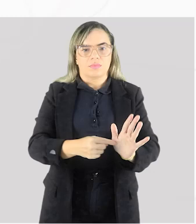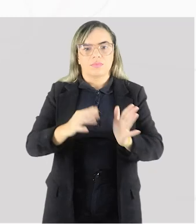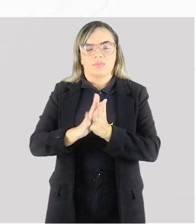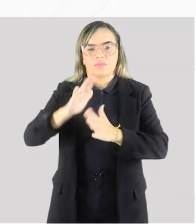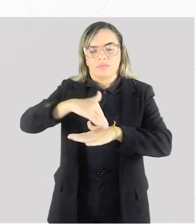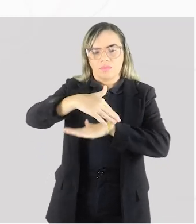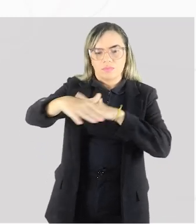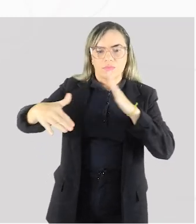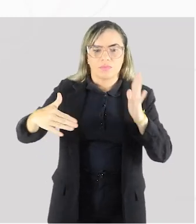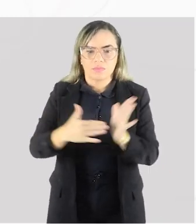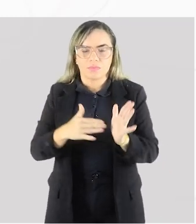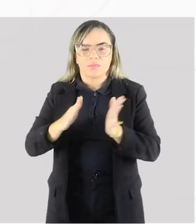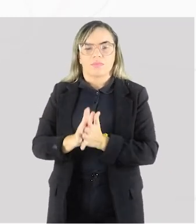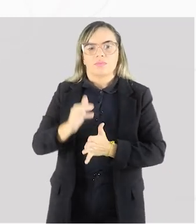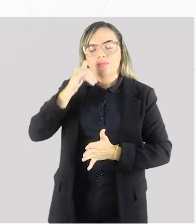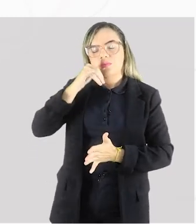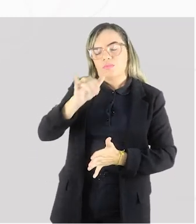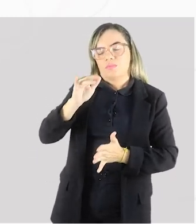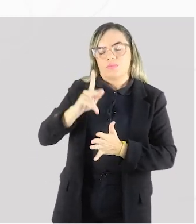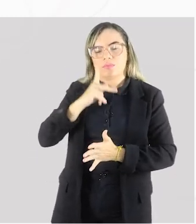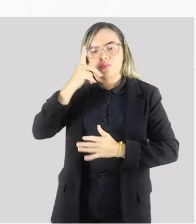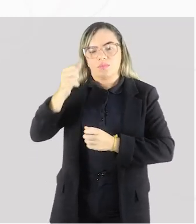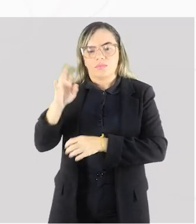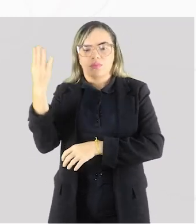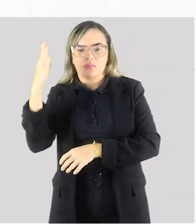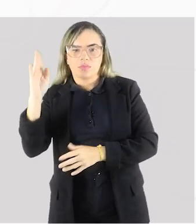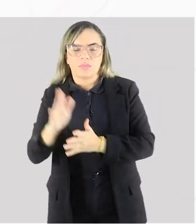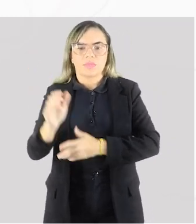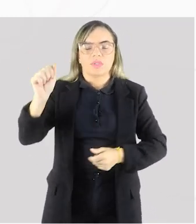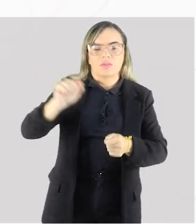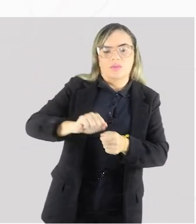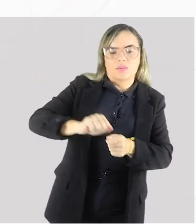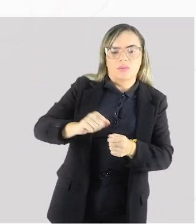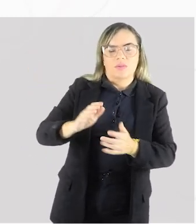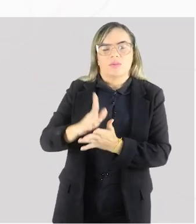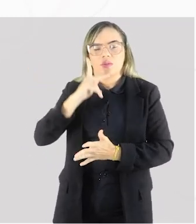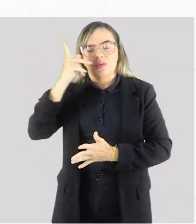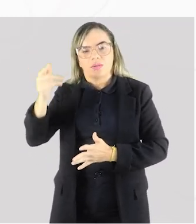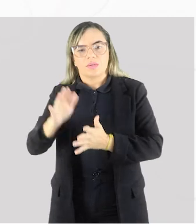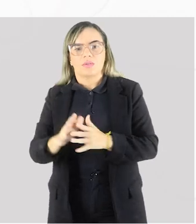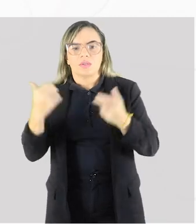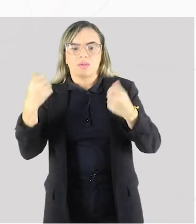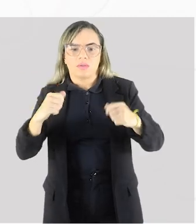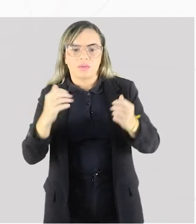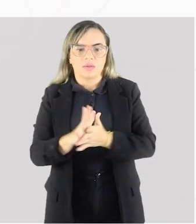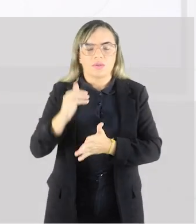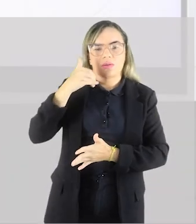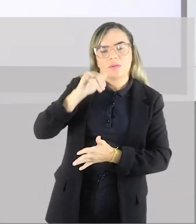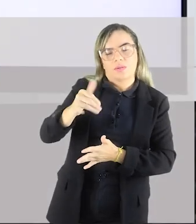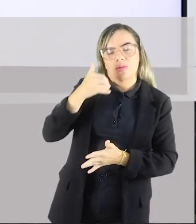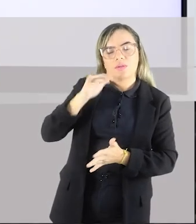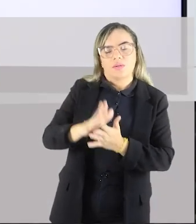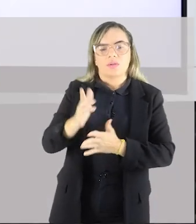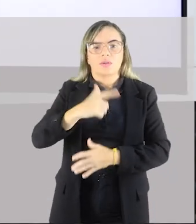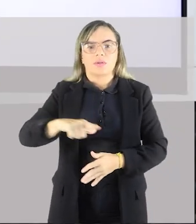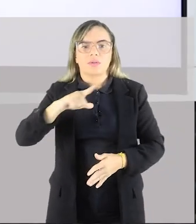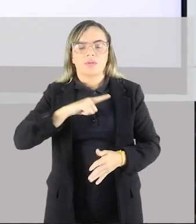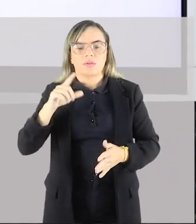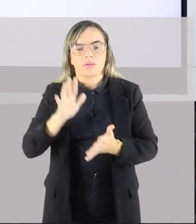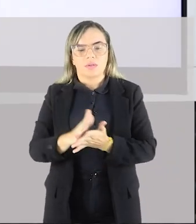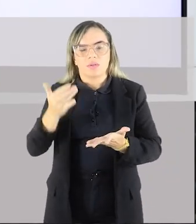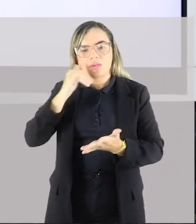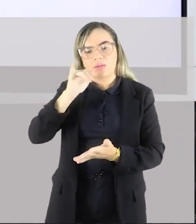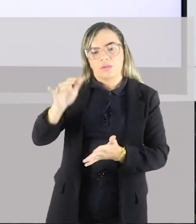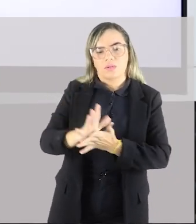tudo que a gente chama de energia, né, na biologia, você tem que fazer energia, você precisa de energia, você vai ali, né, ter energia.